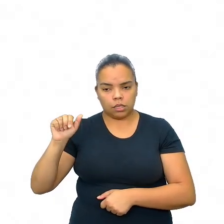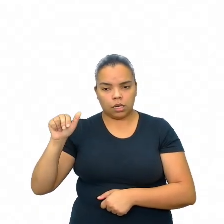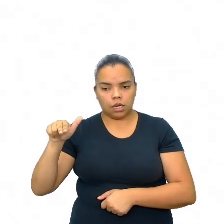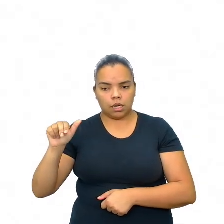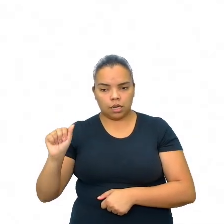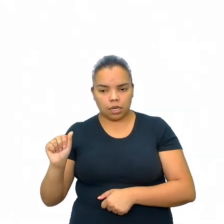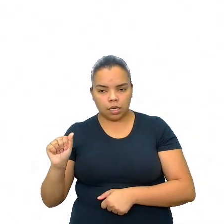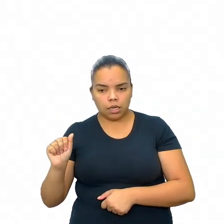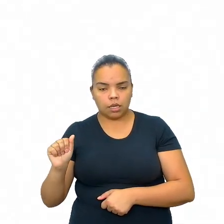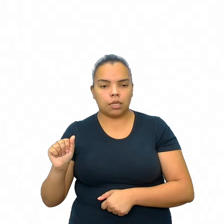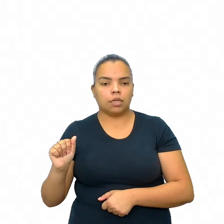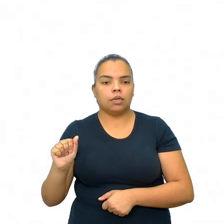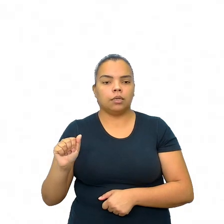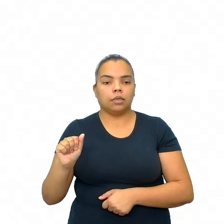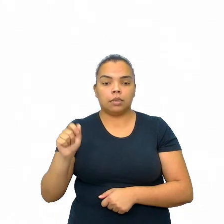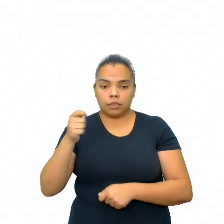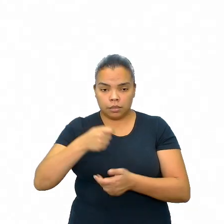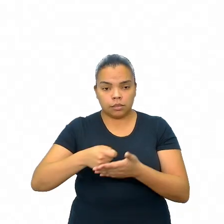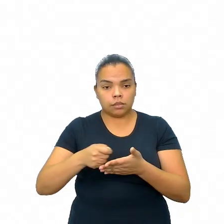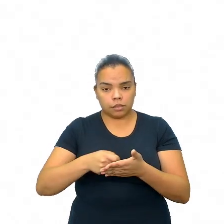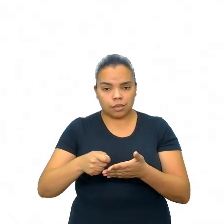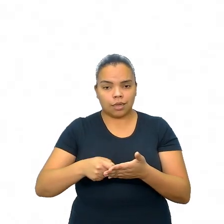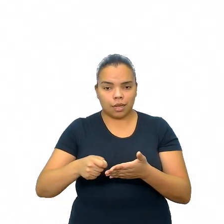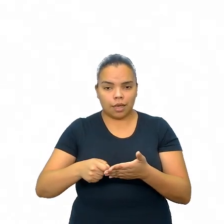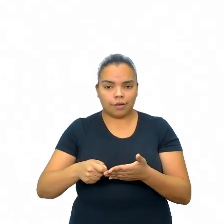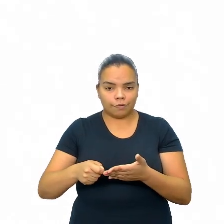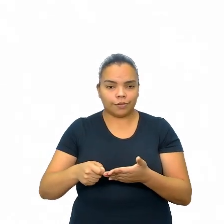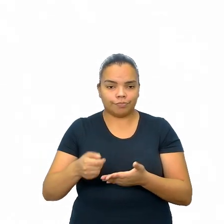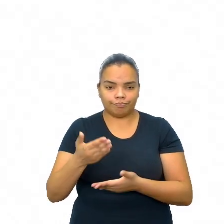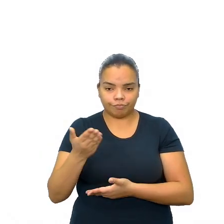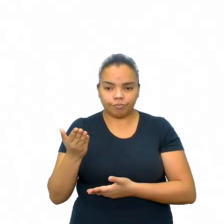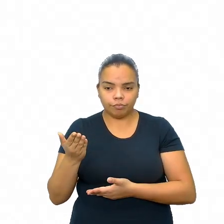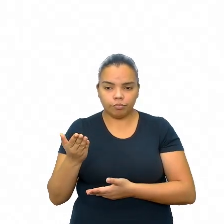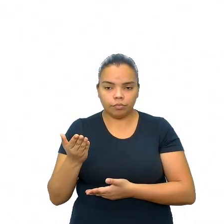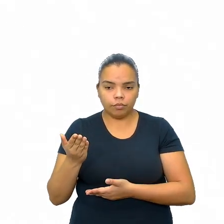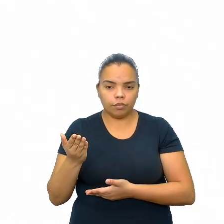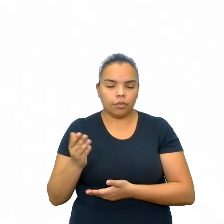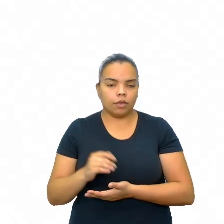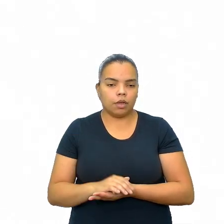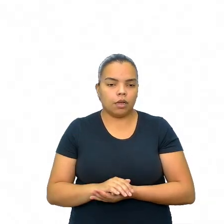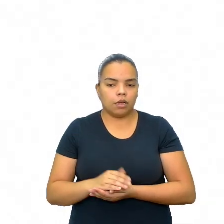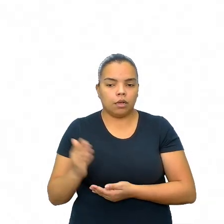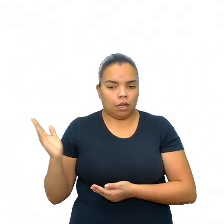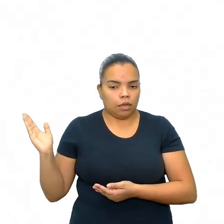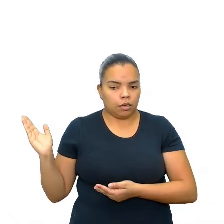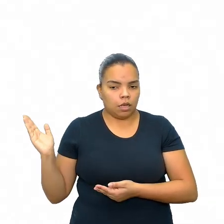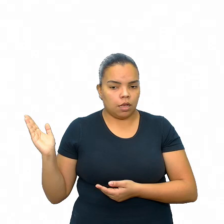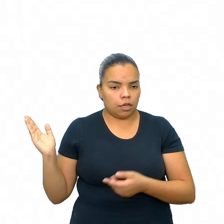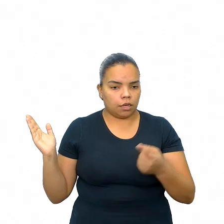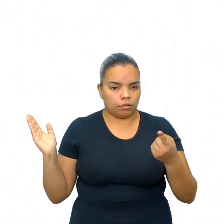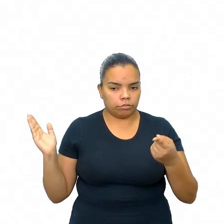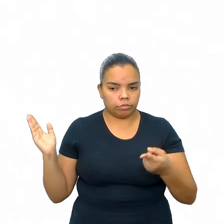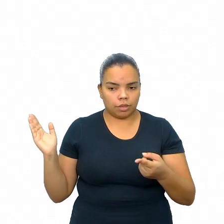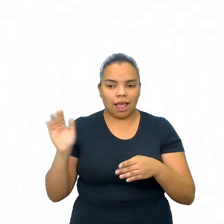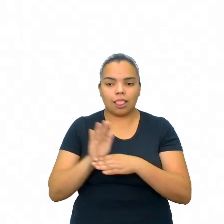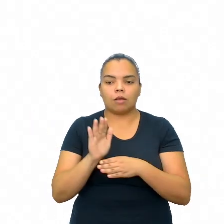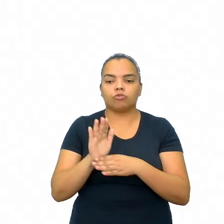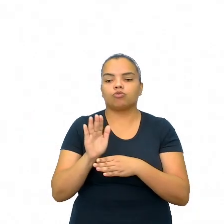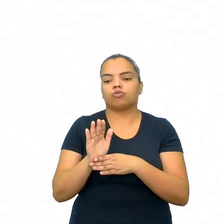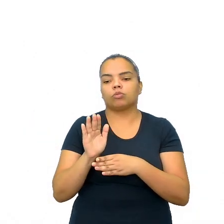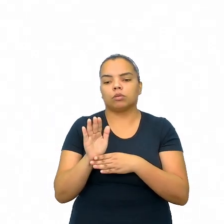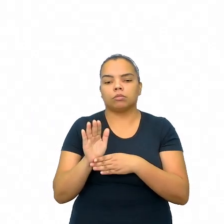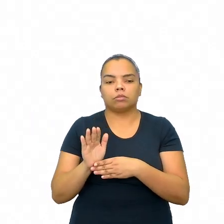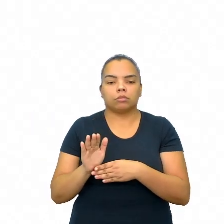e se apoia na fala para escritas das centenas e das unidades de milhar não exatas. Então, ela tem